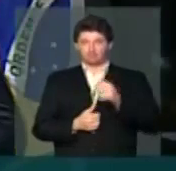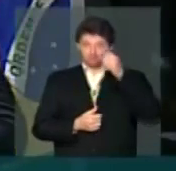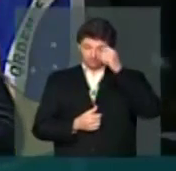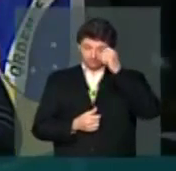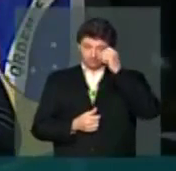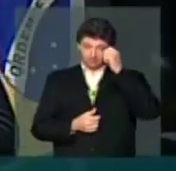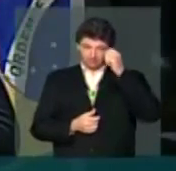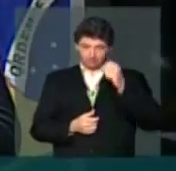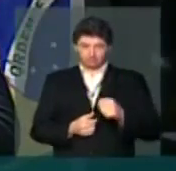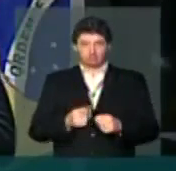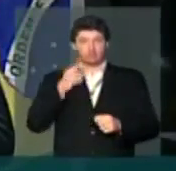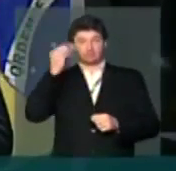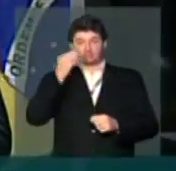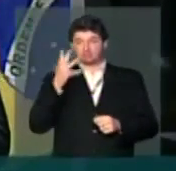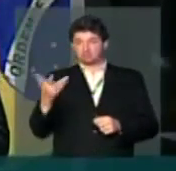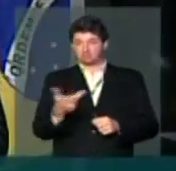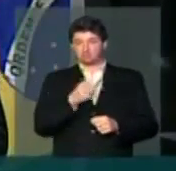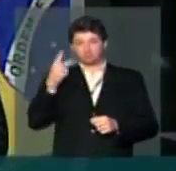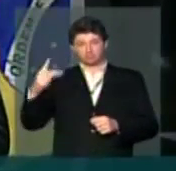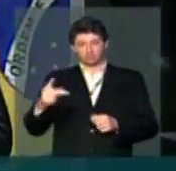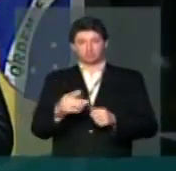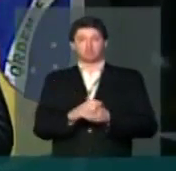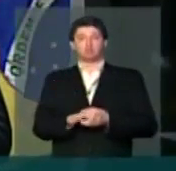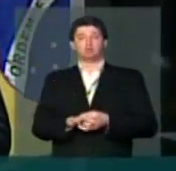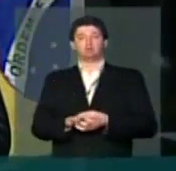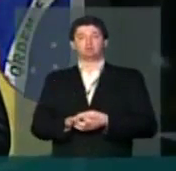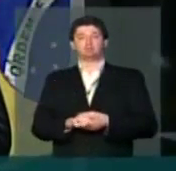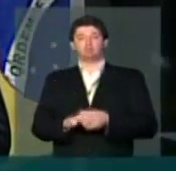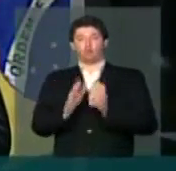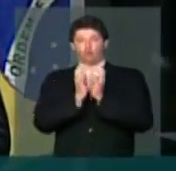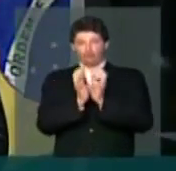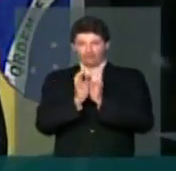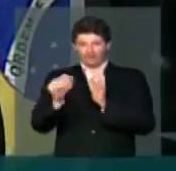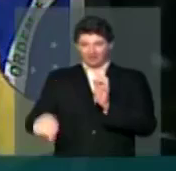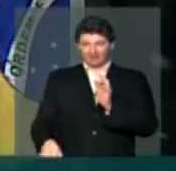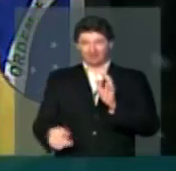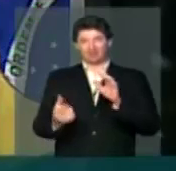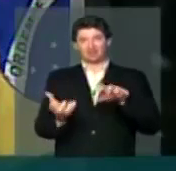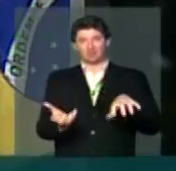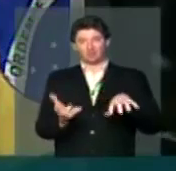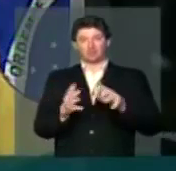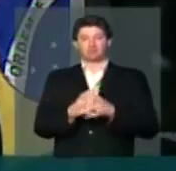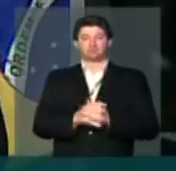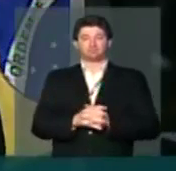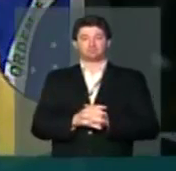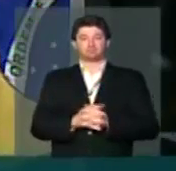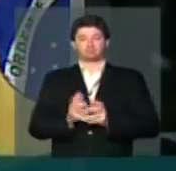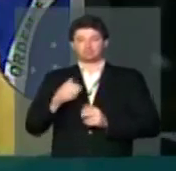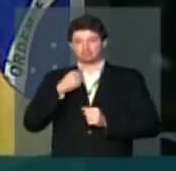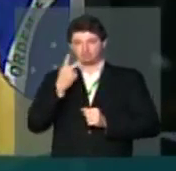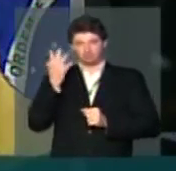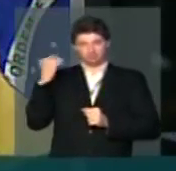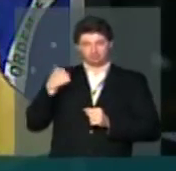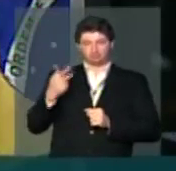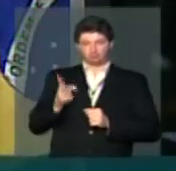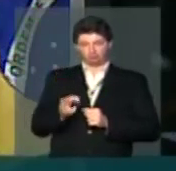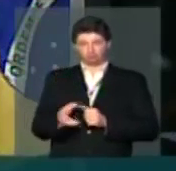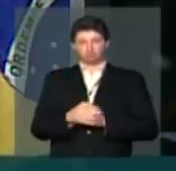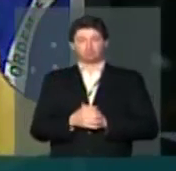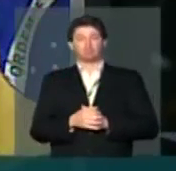grande experiência, bastante enriquecedora, o convívio com Vossa Excelência aqui nesse parlamento. Como eu ia dizendo, senhor